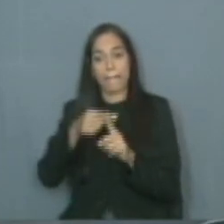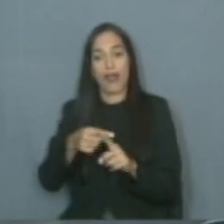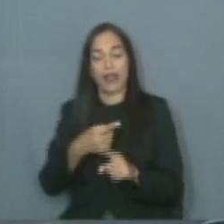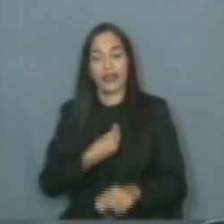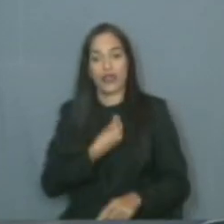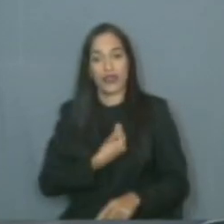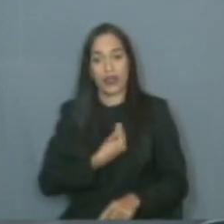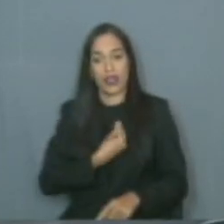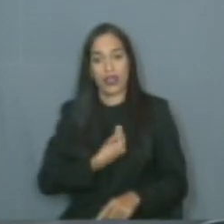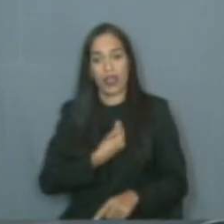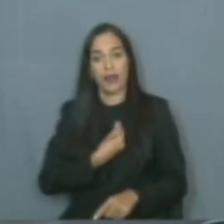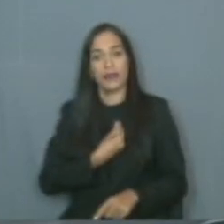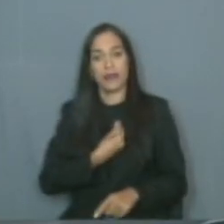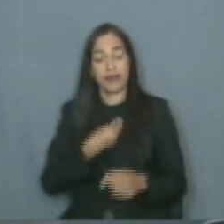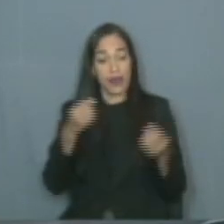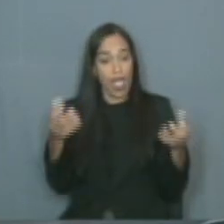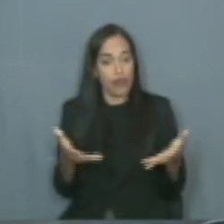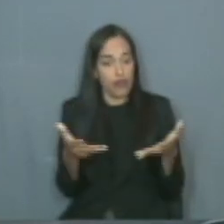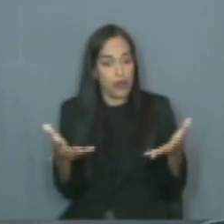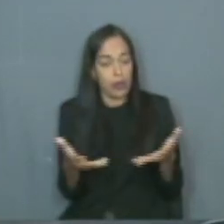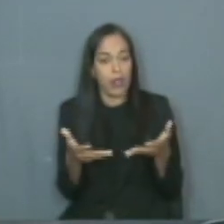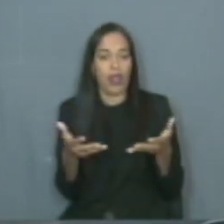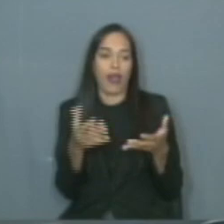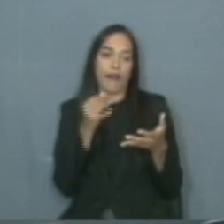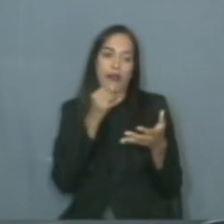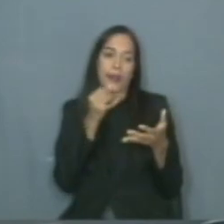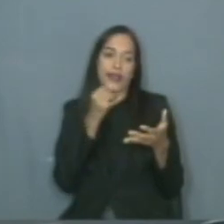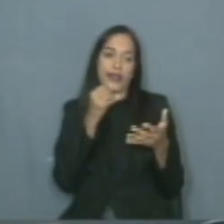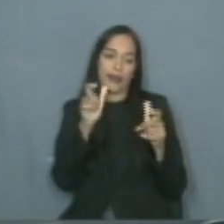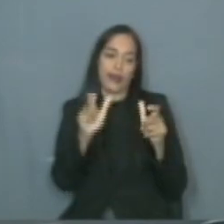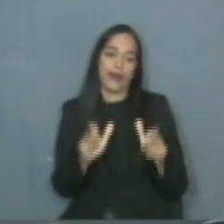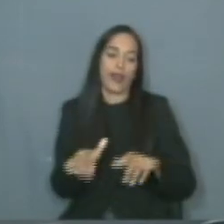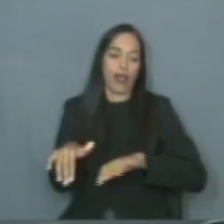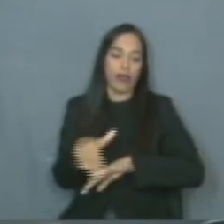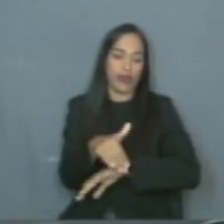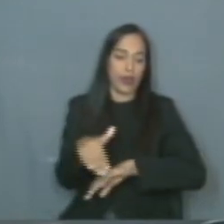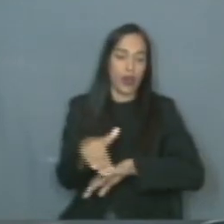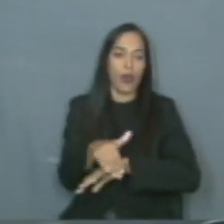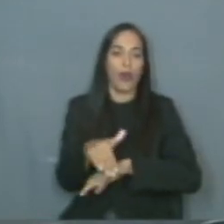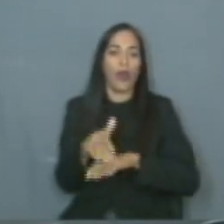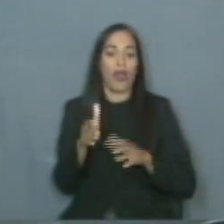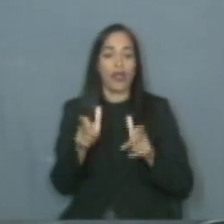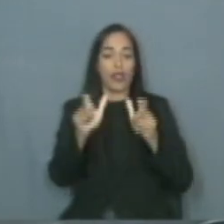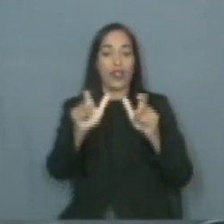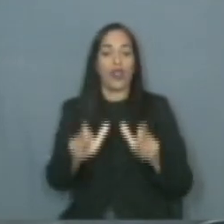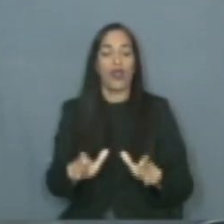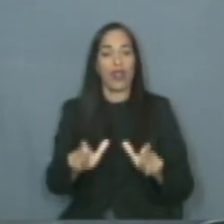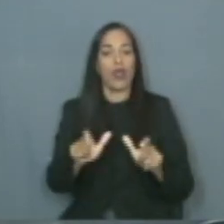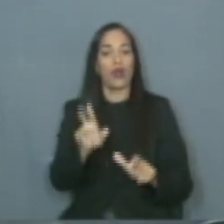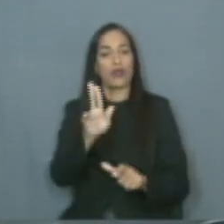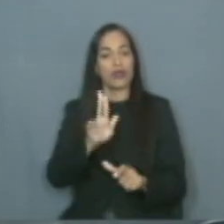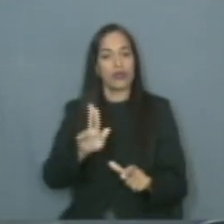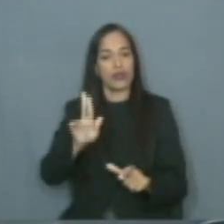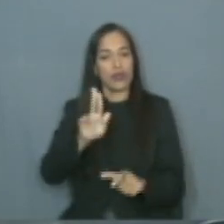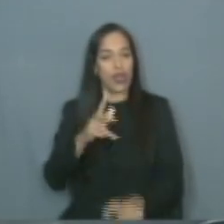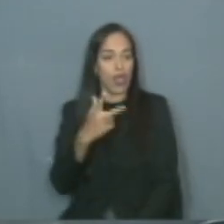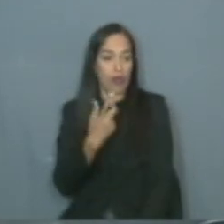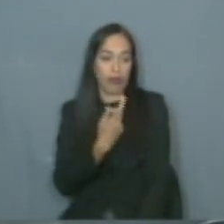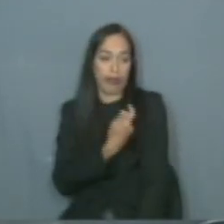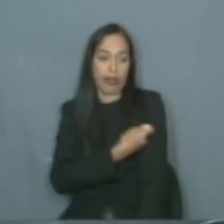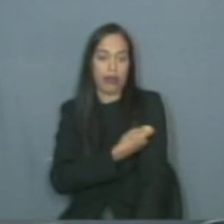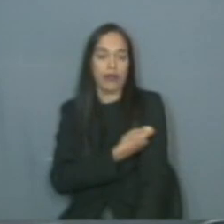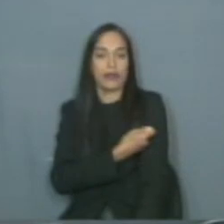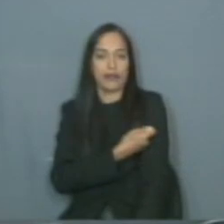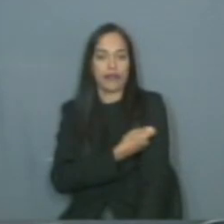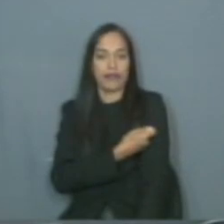Tadeu lembra, é que estimulava os consultórios de rua, consultório na rua, ia nos pontos em que havia o uso de substâncias psicoativas